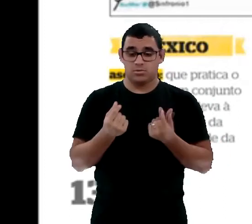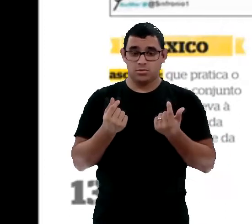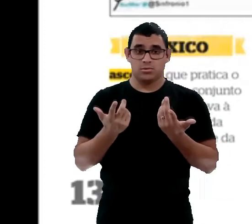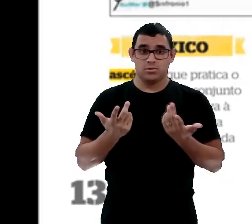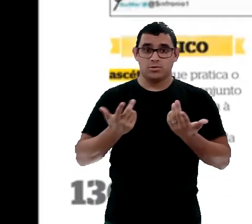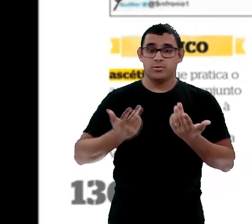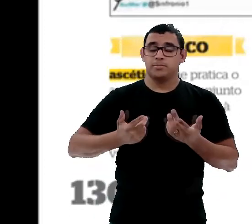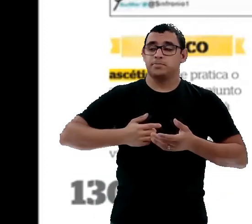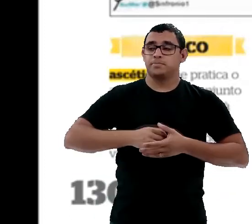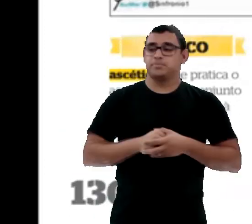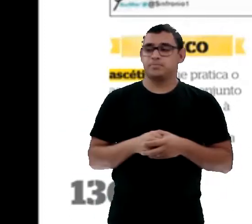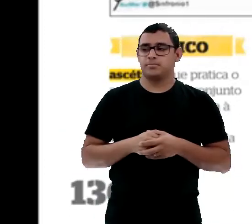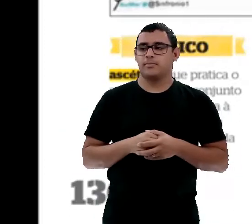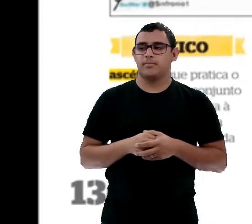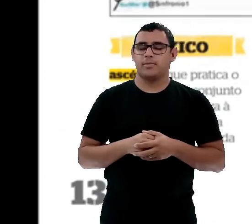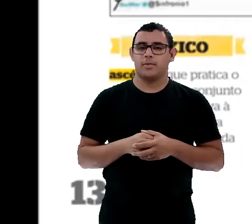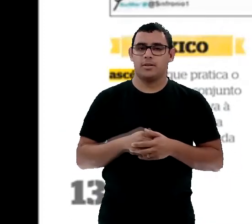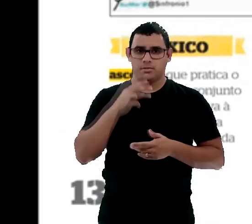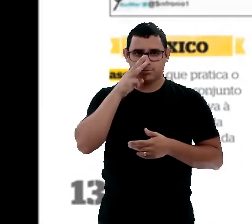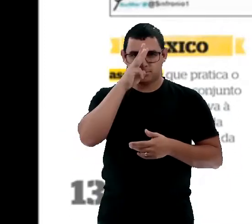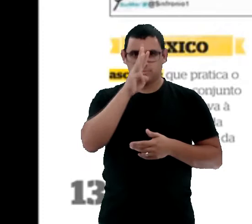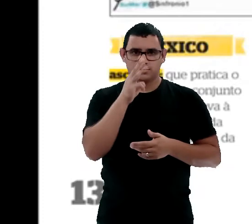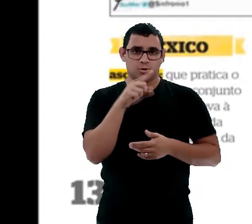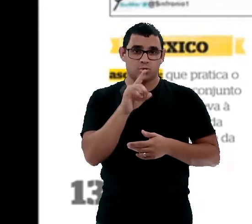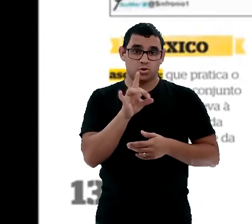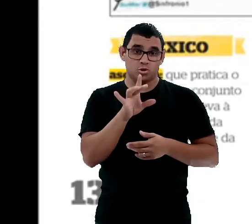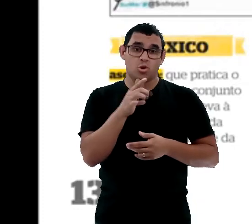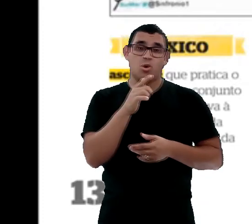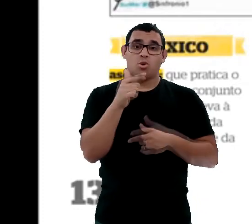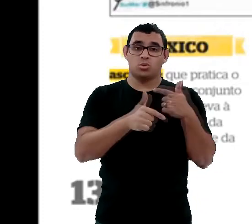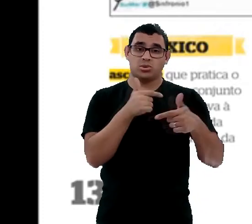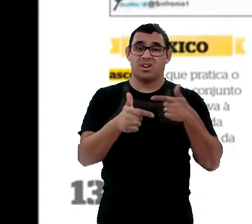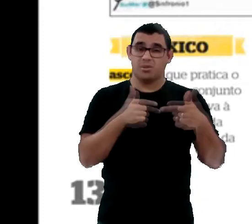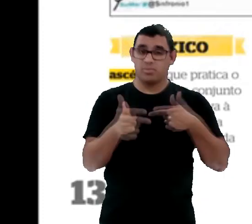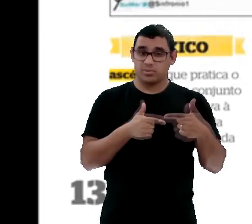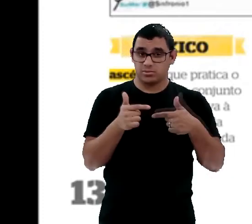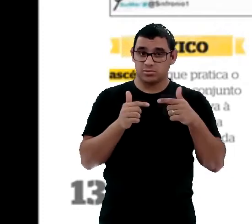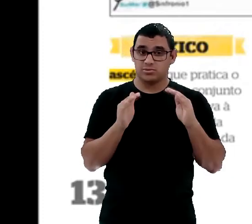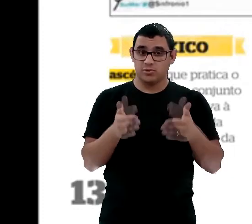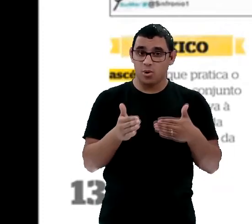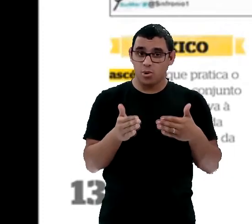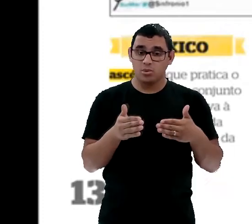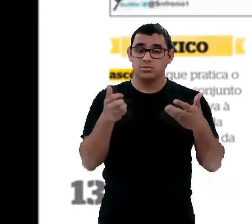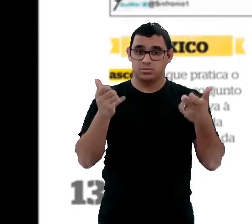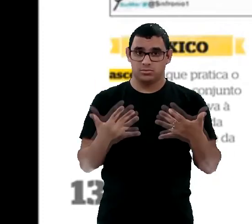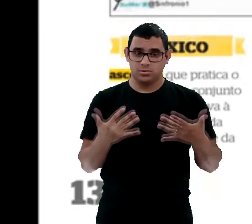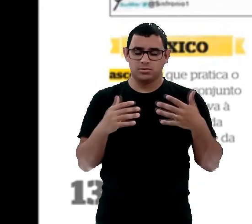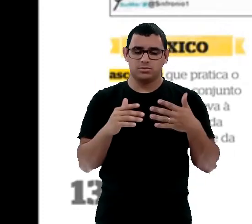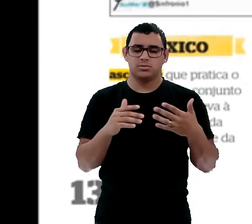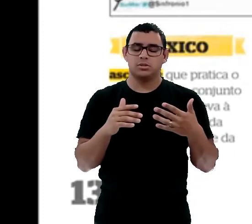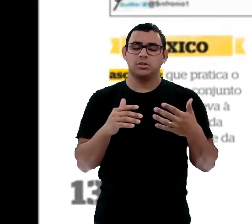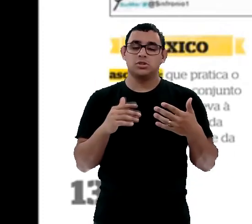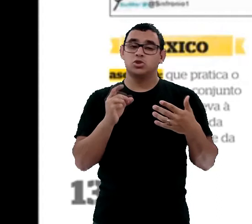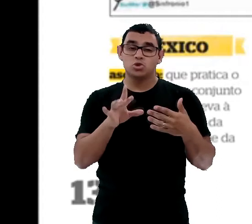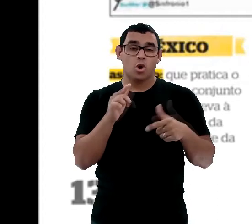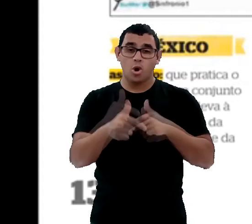o ateísmo. O próprio Marx era ateu. Ele dizia, por ser materialista, que somente